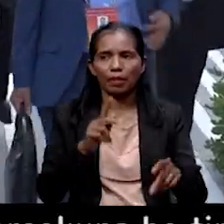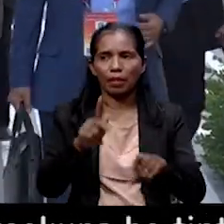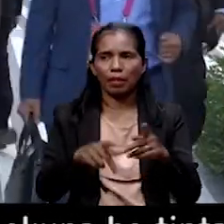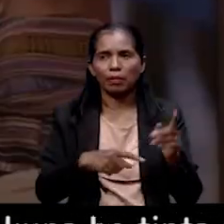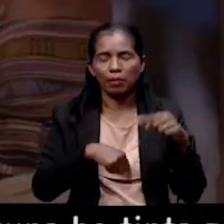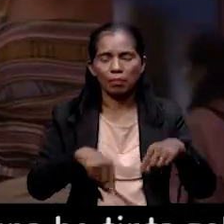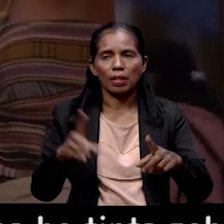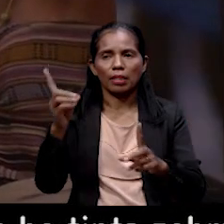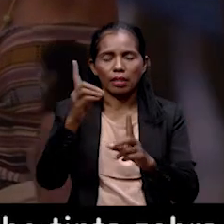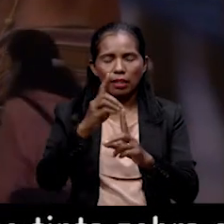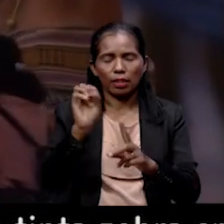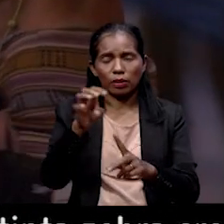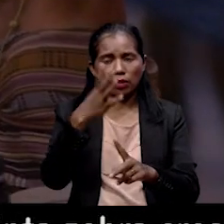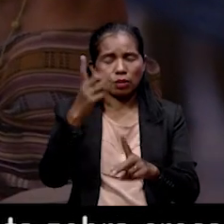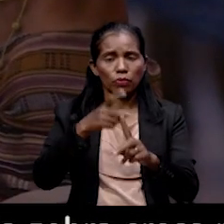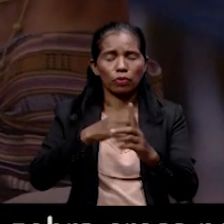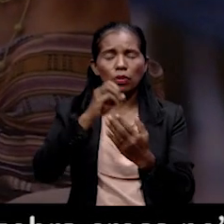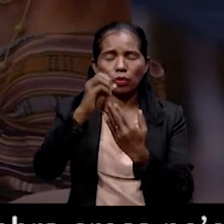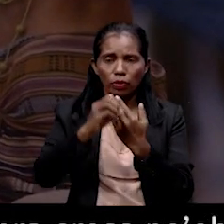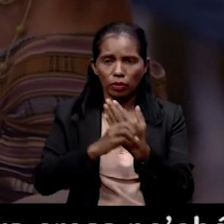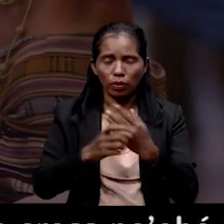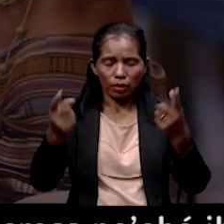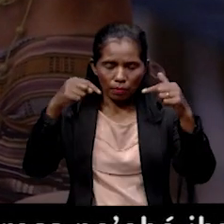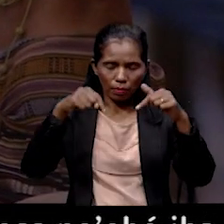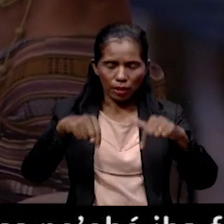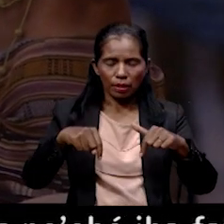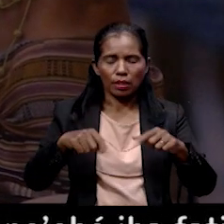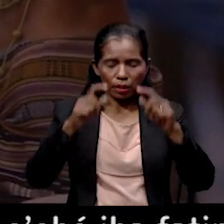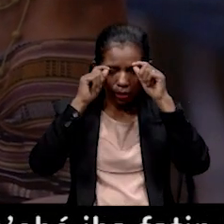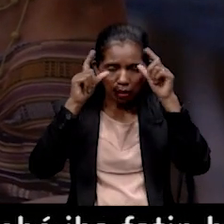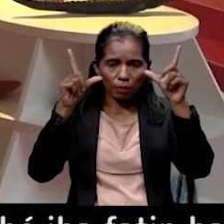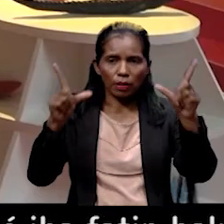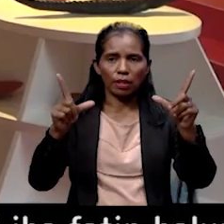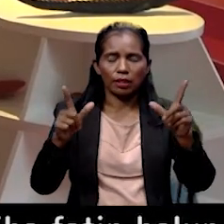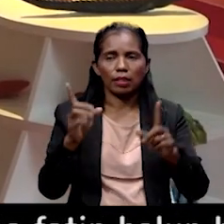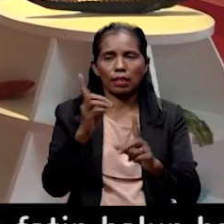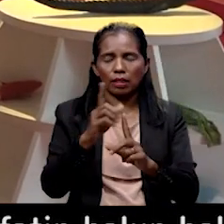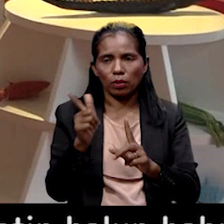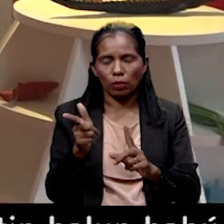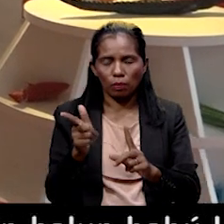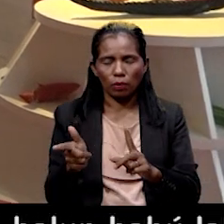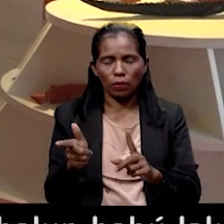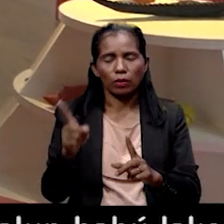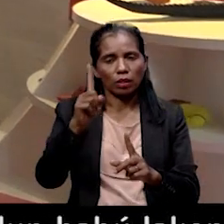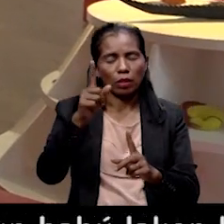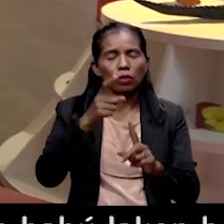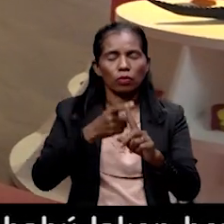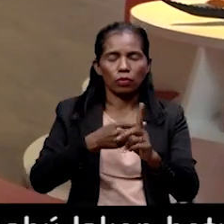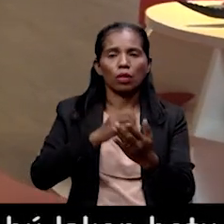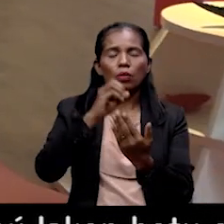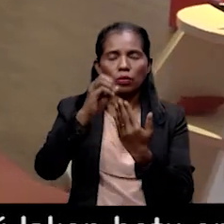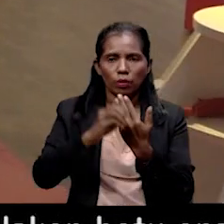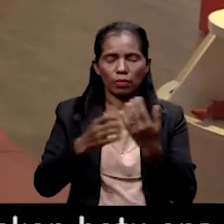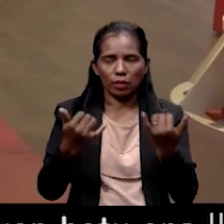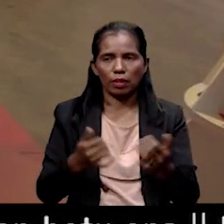loron sanuru resing hat fulang outubro, no sei fila fale mai Timor-Leste ia loron ruanulu resing ida fulang outubro ne. Antes ne sociedade